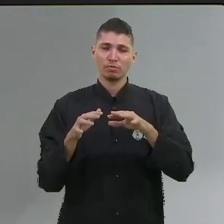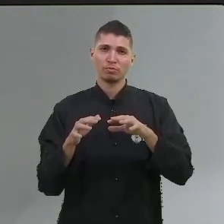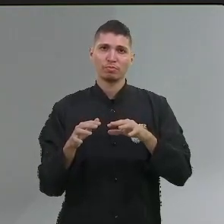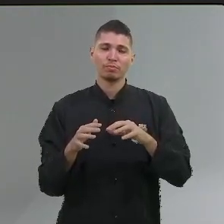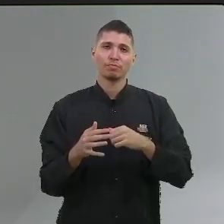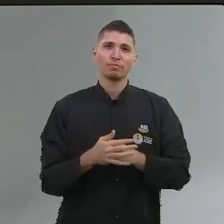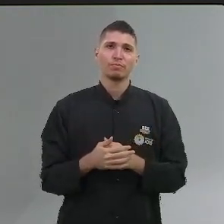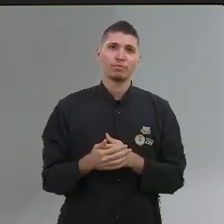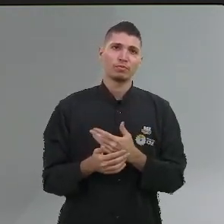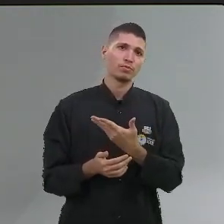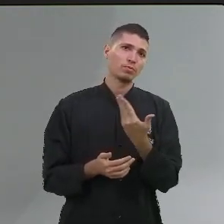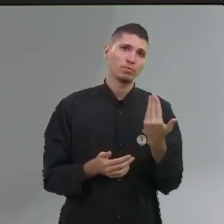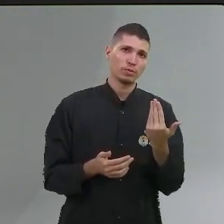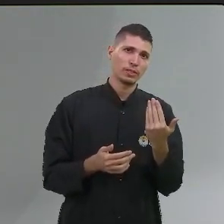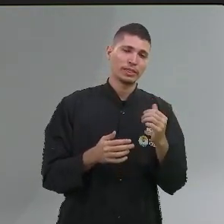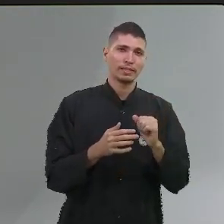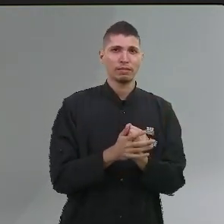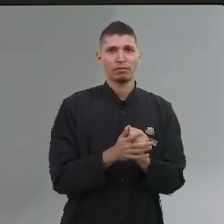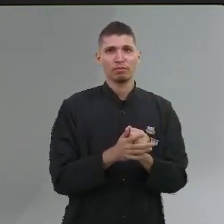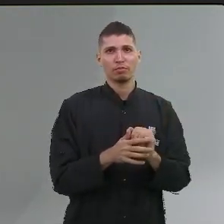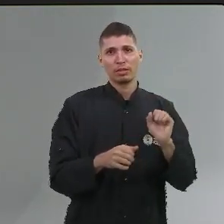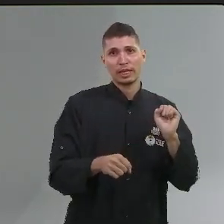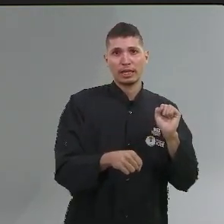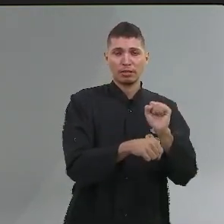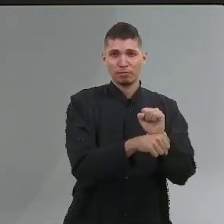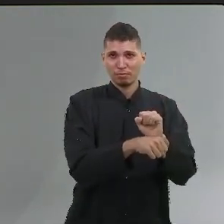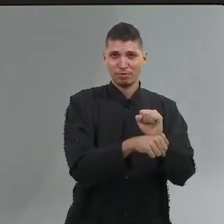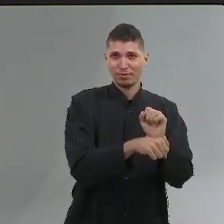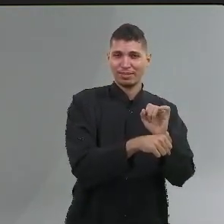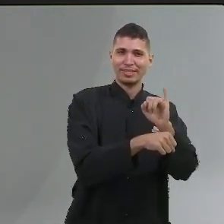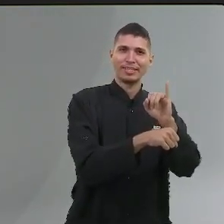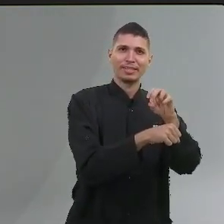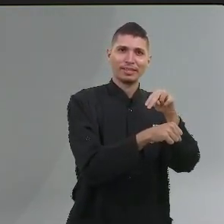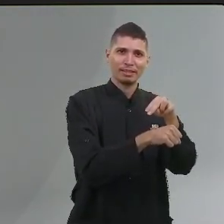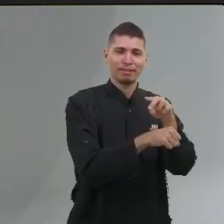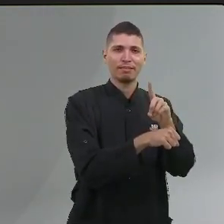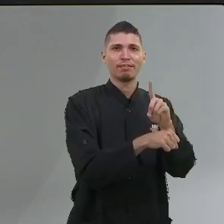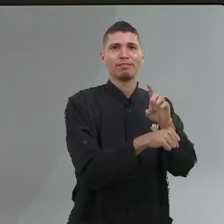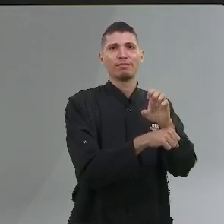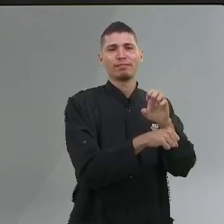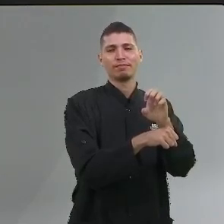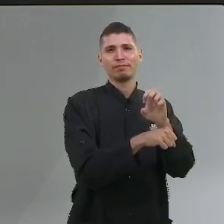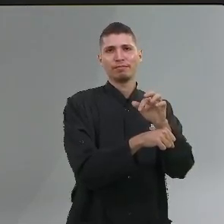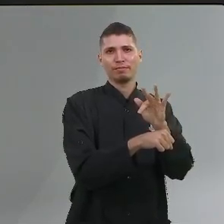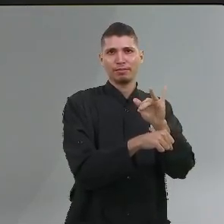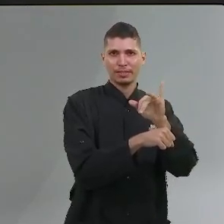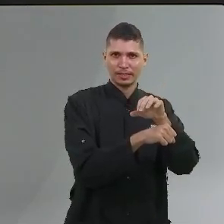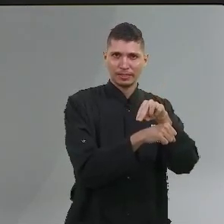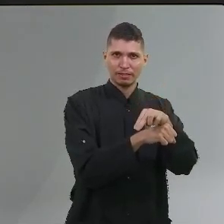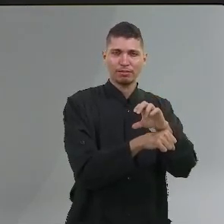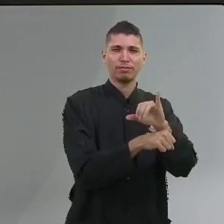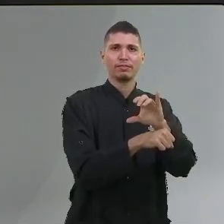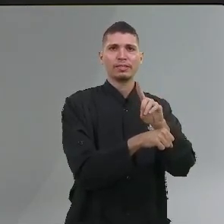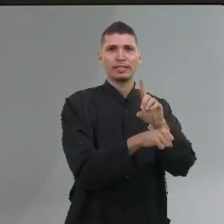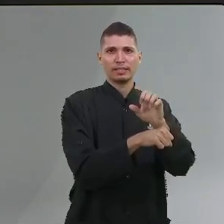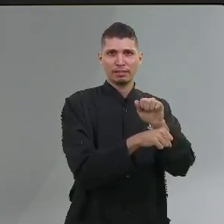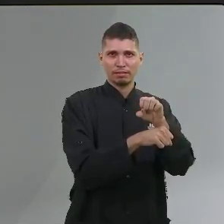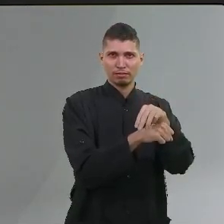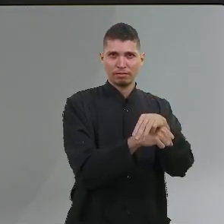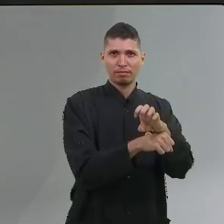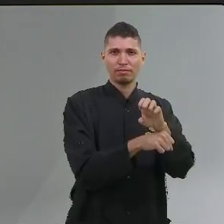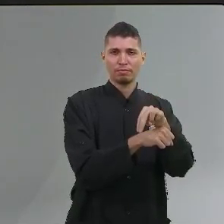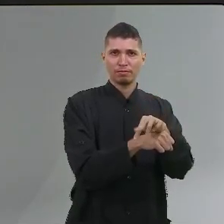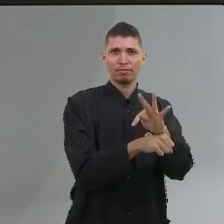continuar indefinidamente lá em repouso. Aqui na D, ele vai dizer que o corpo está em movimento. E ele vai continuar em